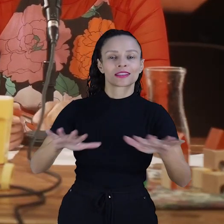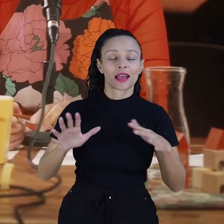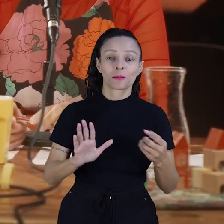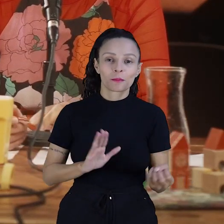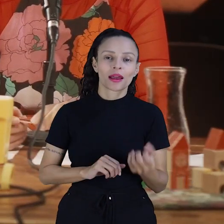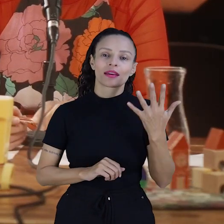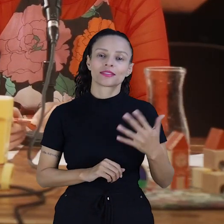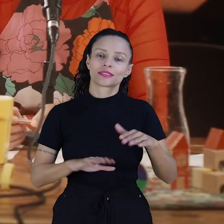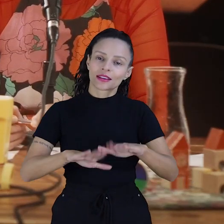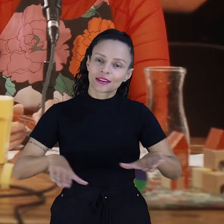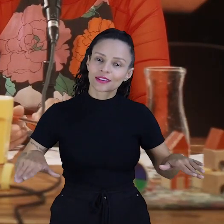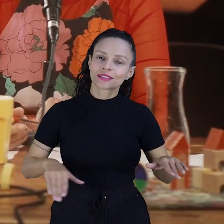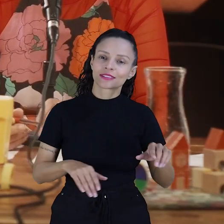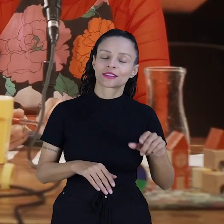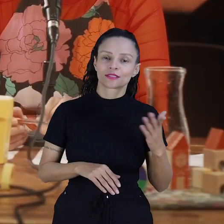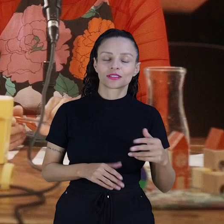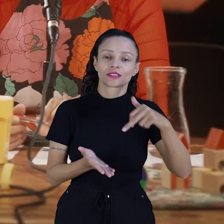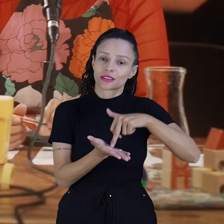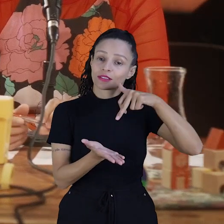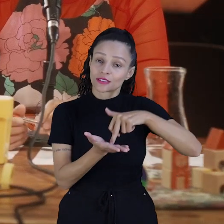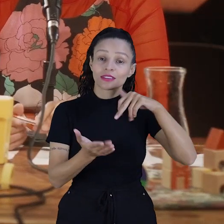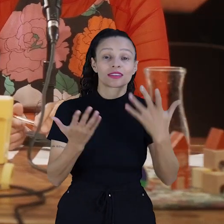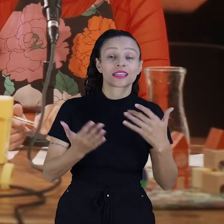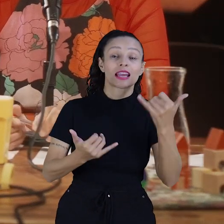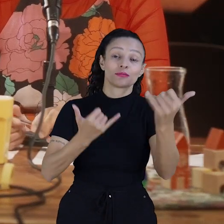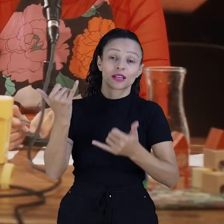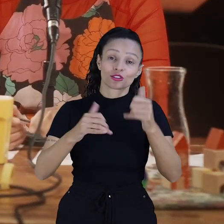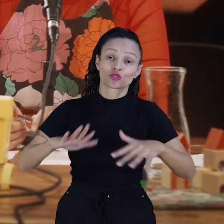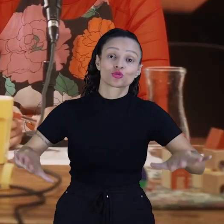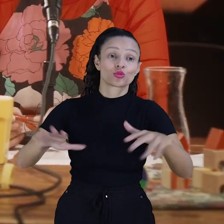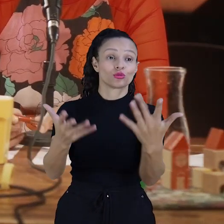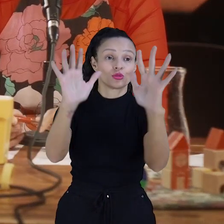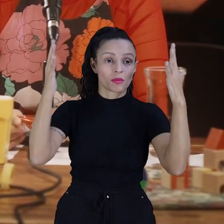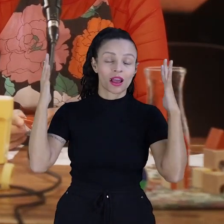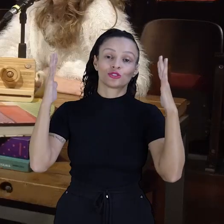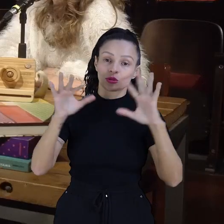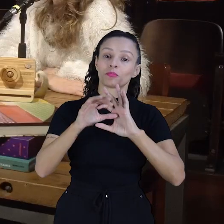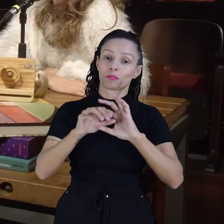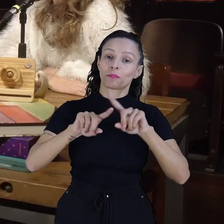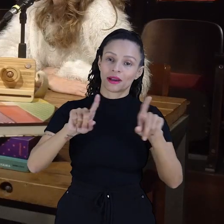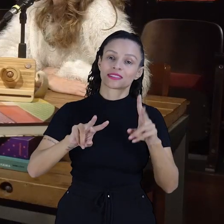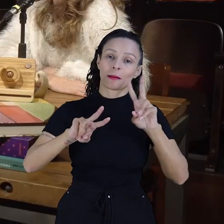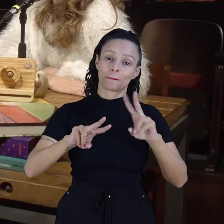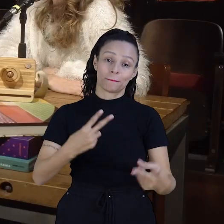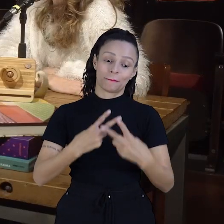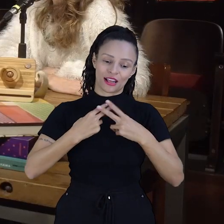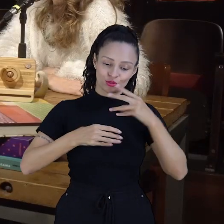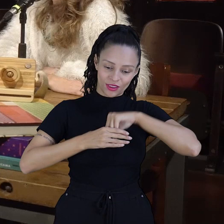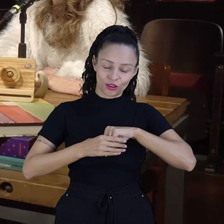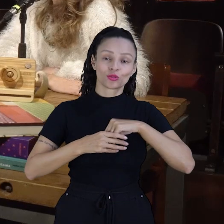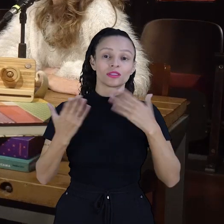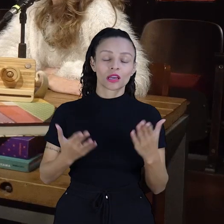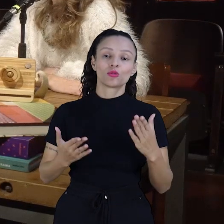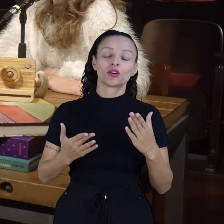no quintal para renascer a criança, moleque levado saci pererê que quer andar solto no mato, mas muitas vezes está preso dentro